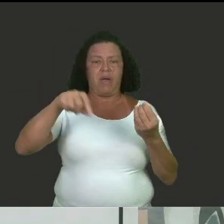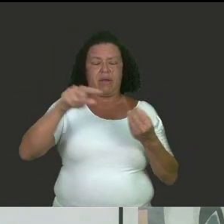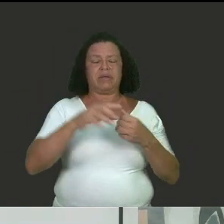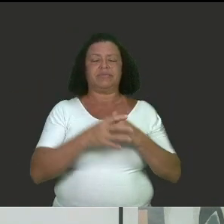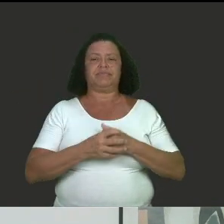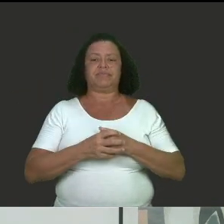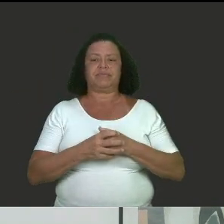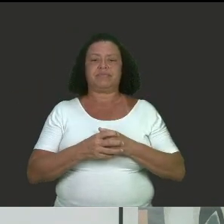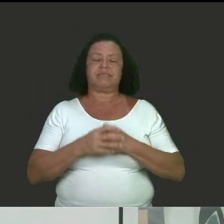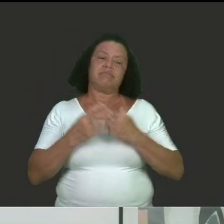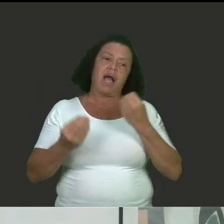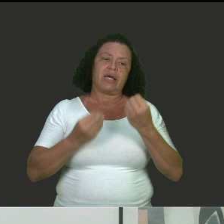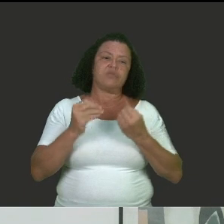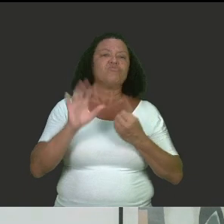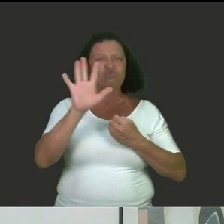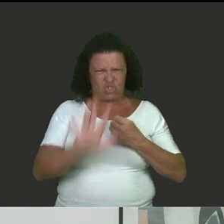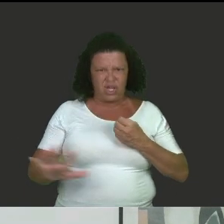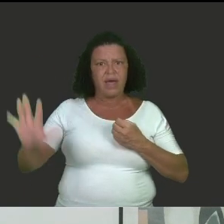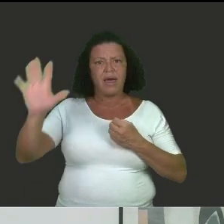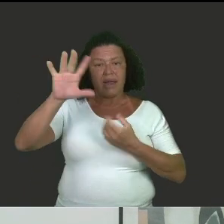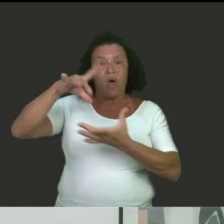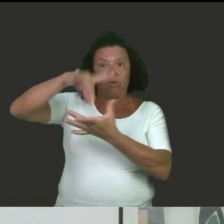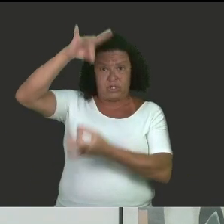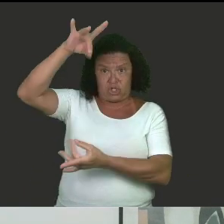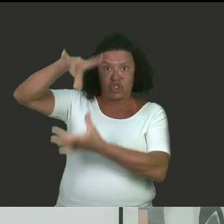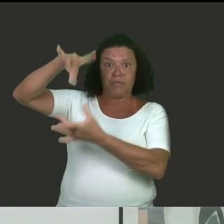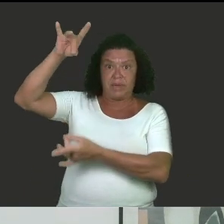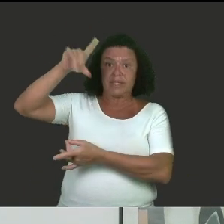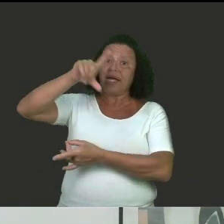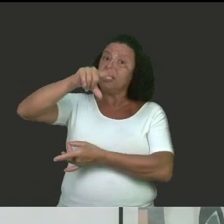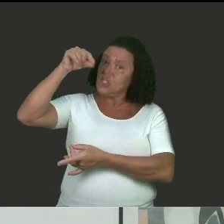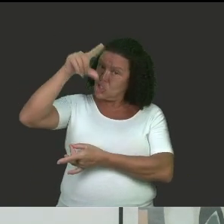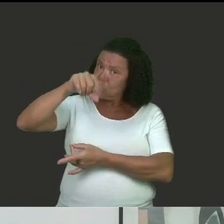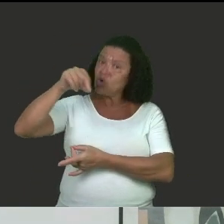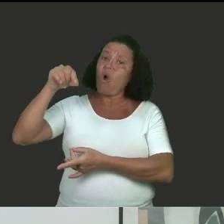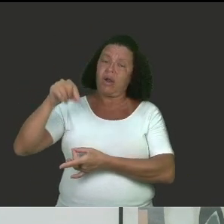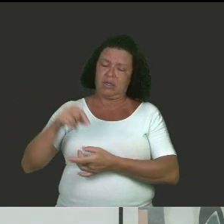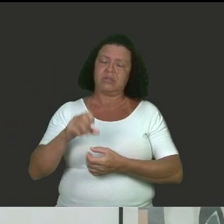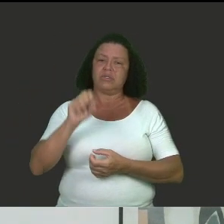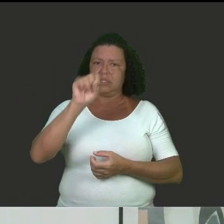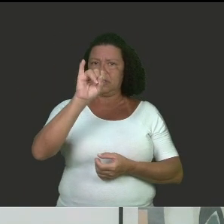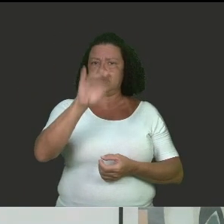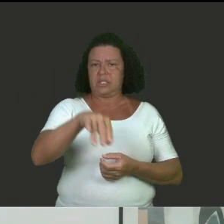maneira geral, os espíritos sim escolhem os seus gêneros de provas.